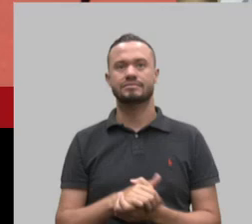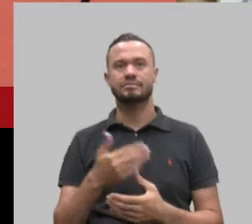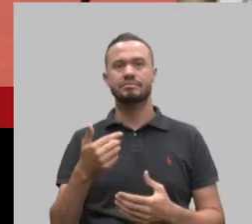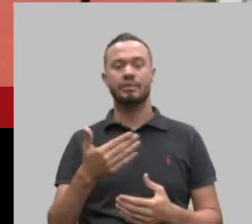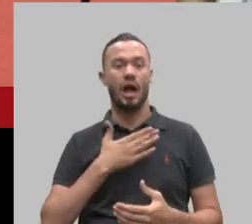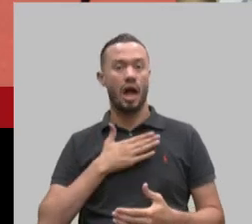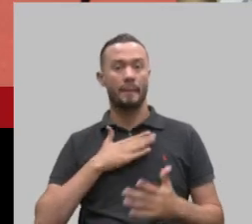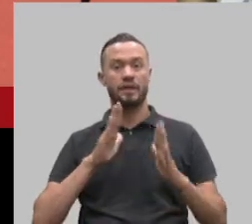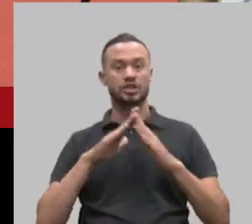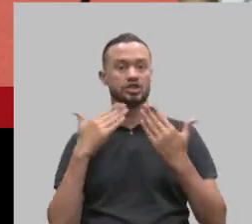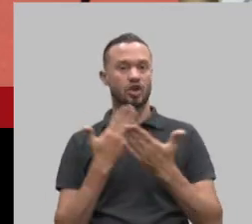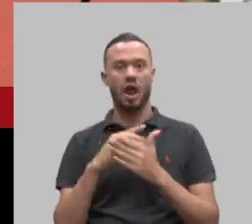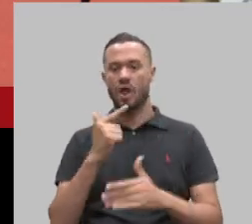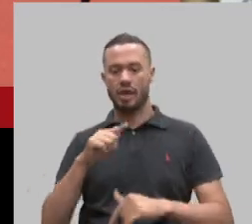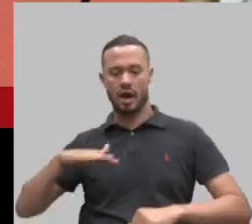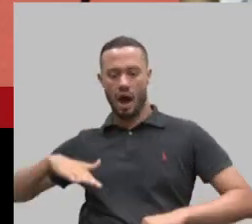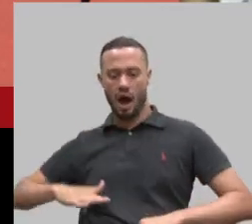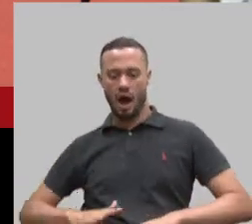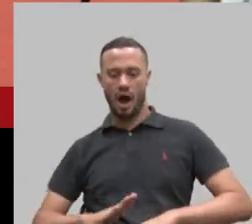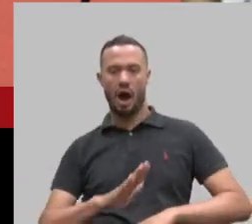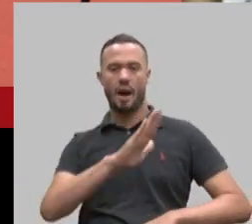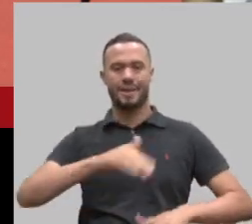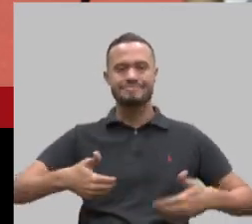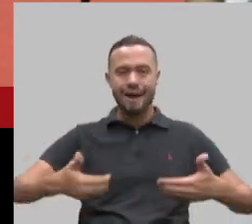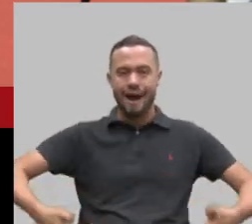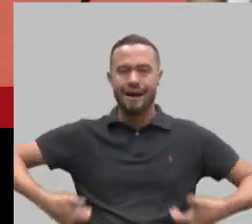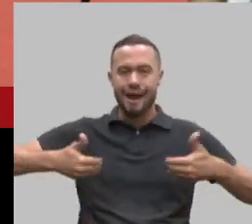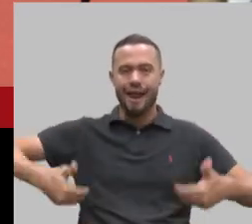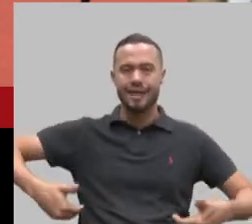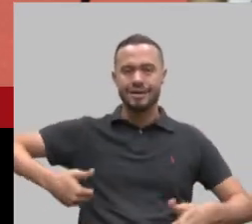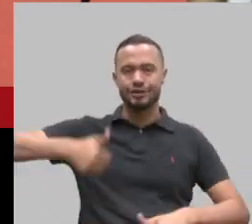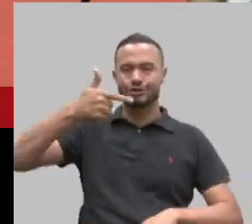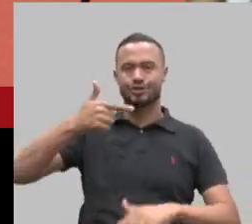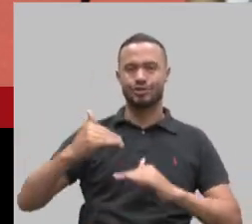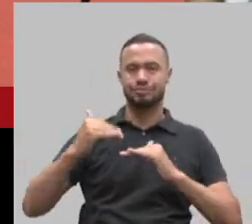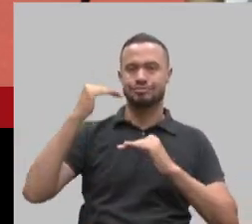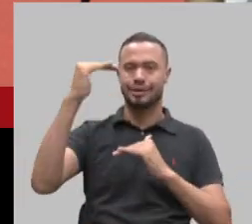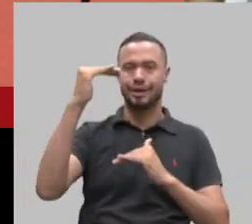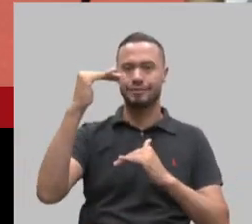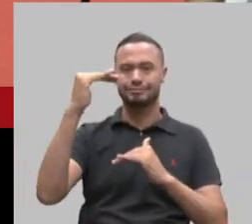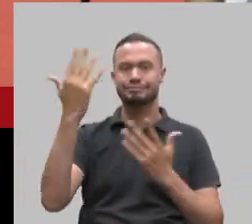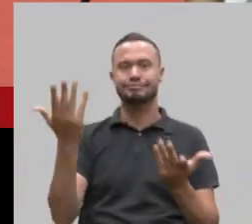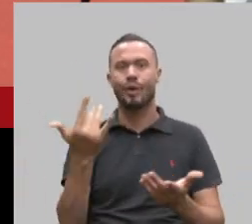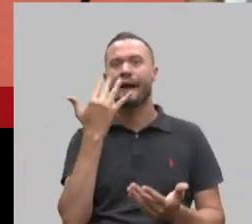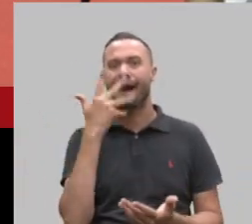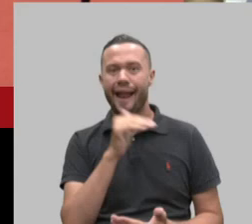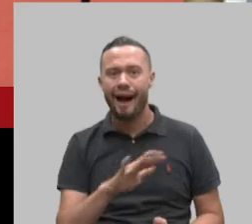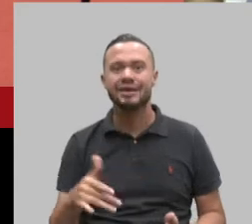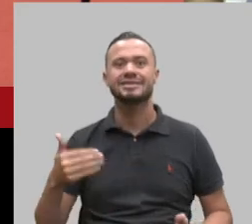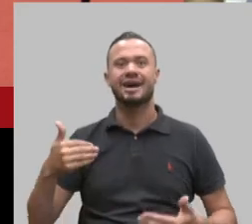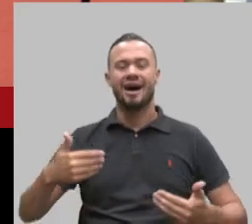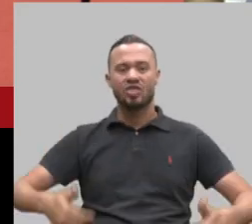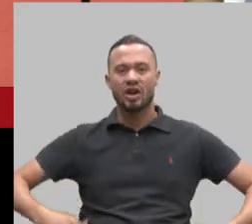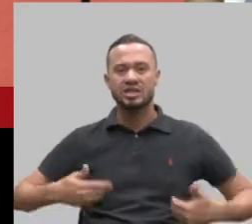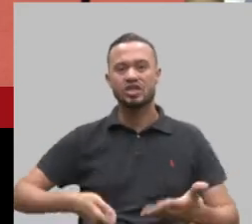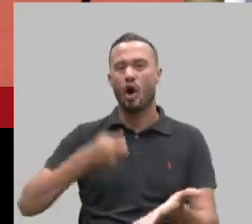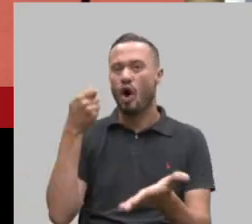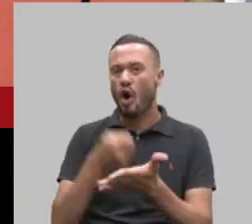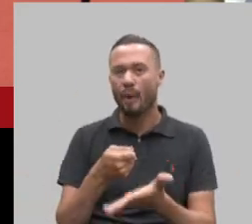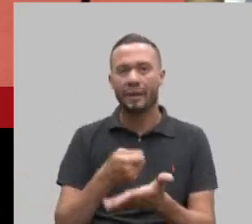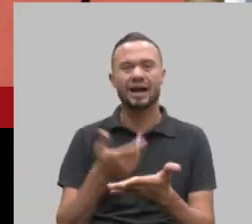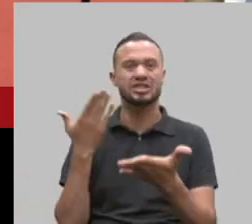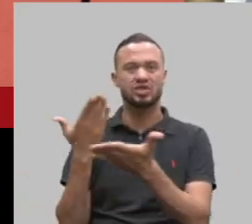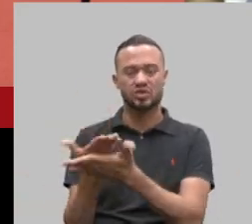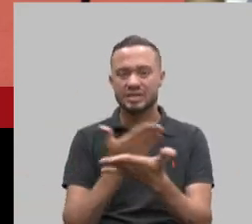ao segundo andar Então essas crianças e adolescentes são obrigadas a ficarem estudando em uma única sala porque é a